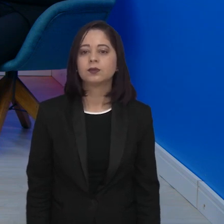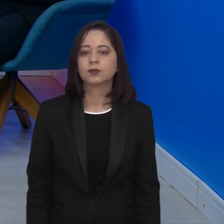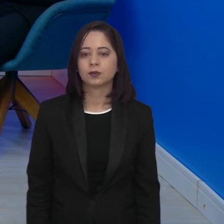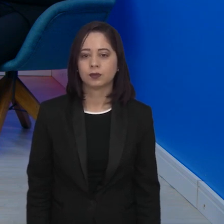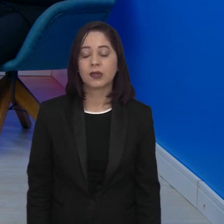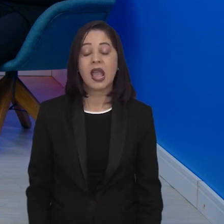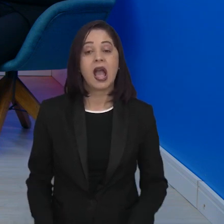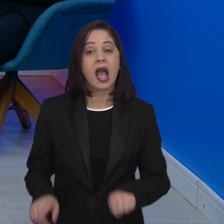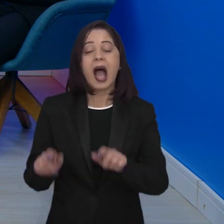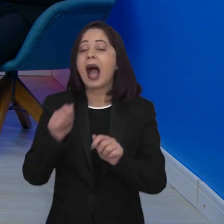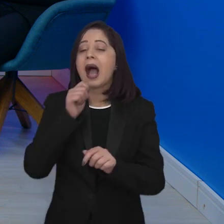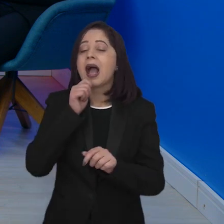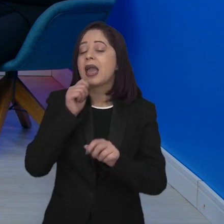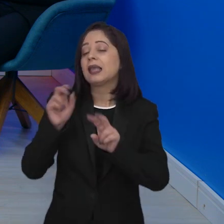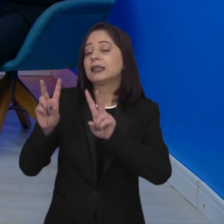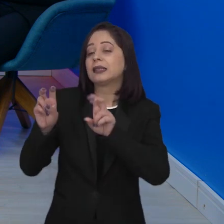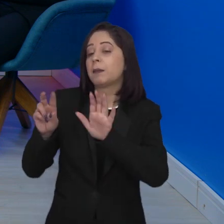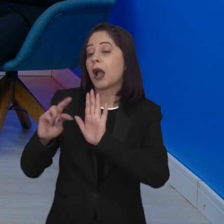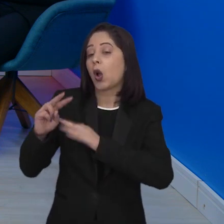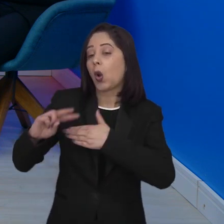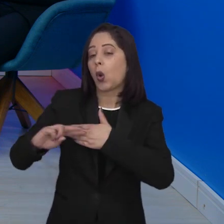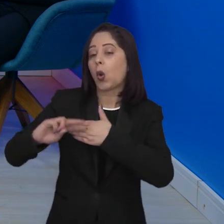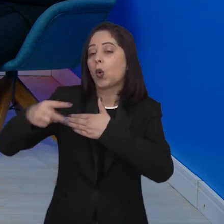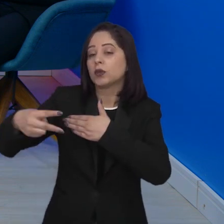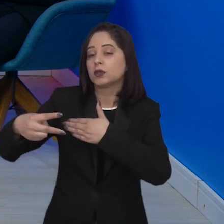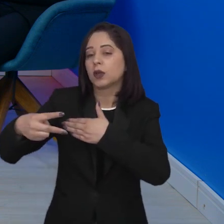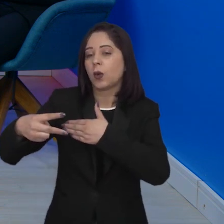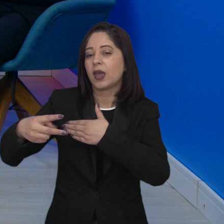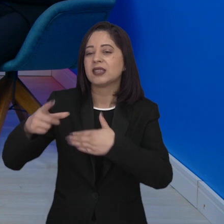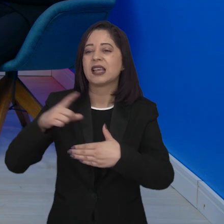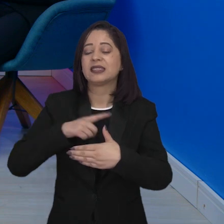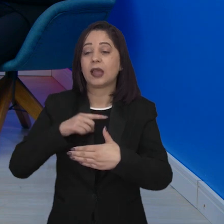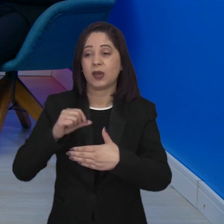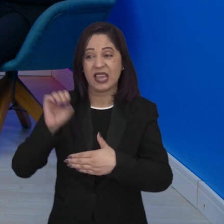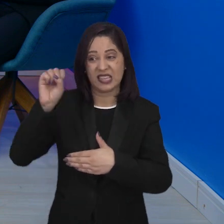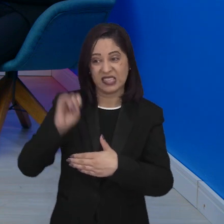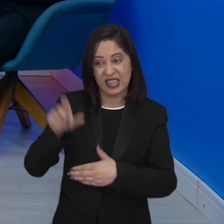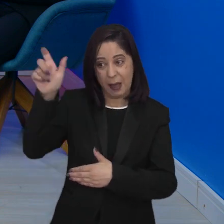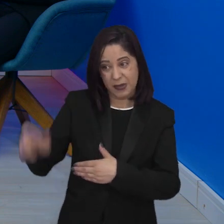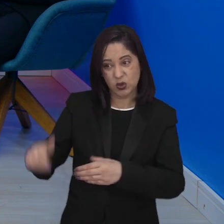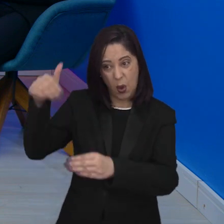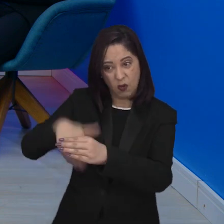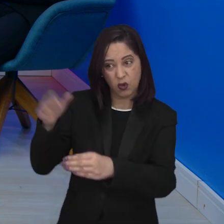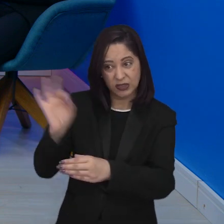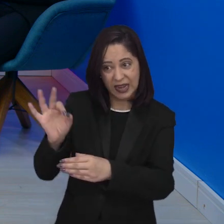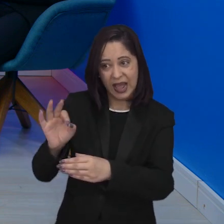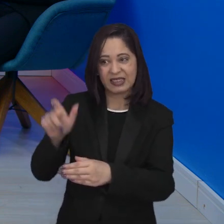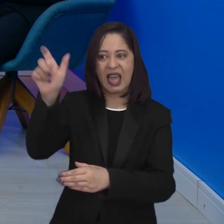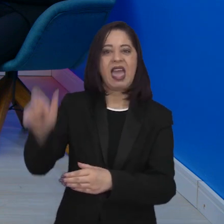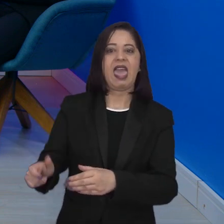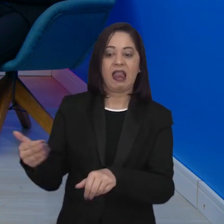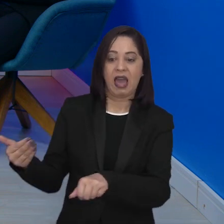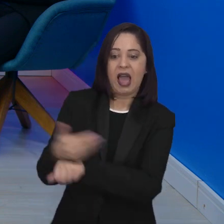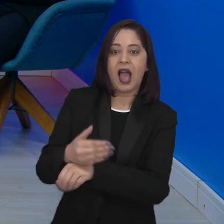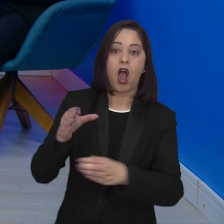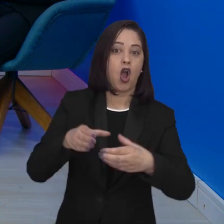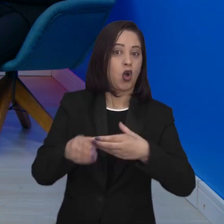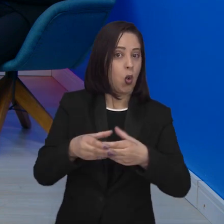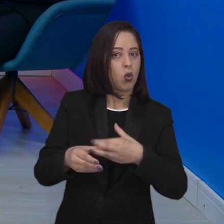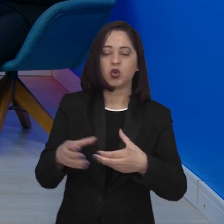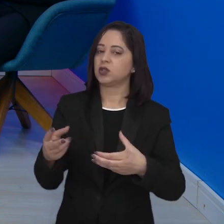não restrições, né, das consequências da pessoa não votar, a gente ainda tem aquelas questões como a não participação em